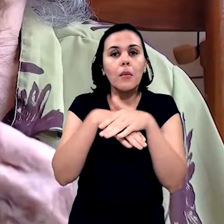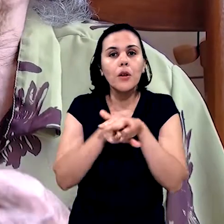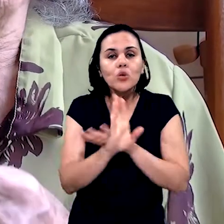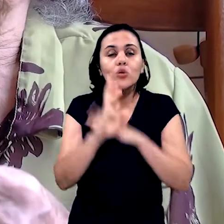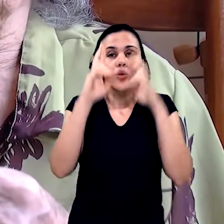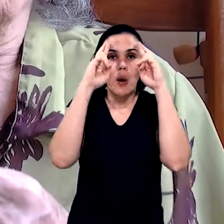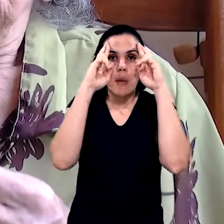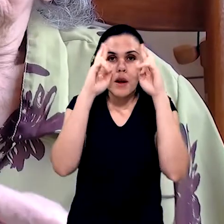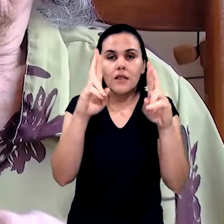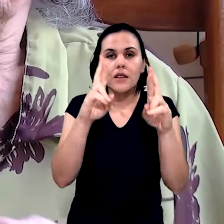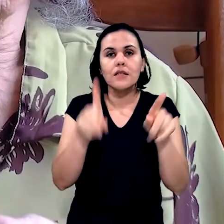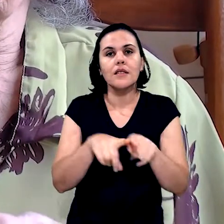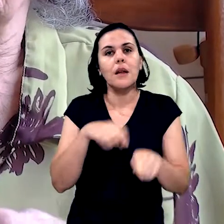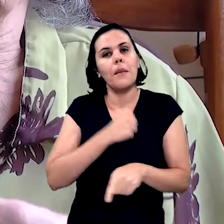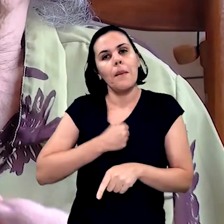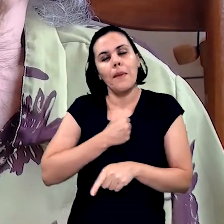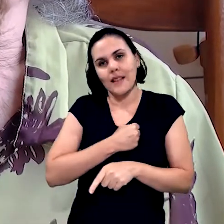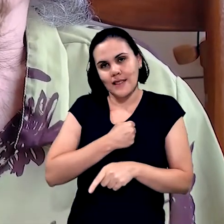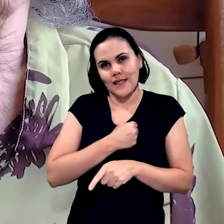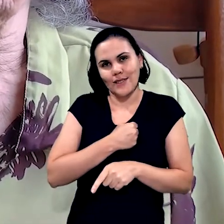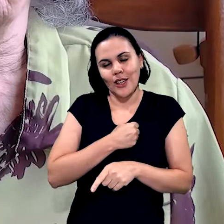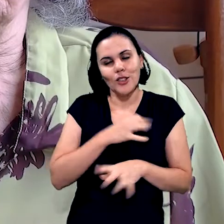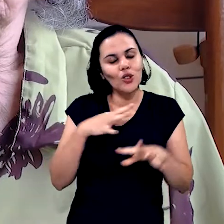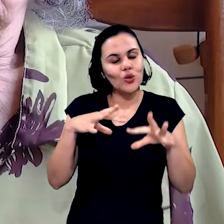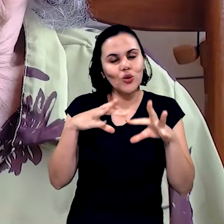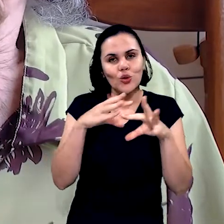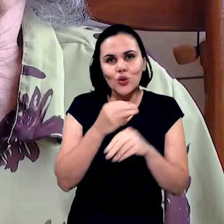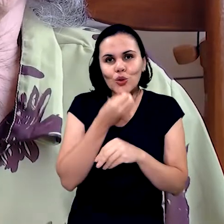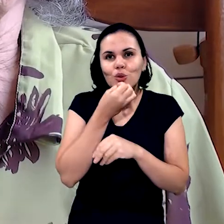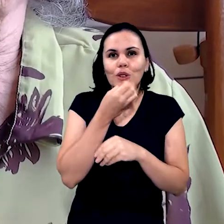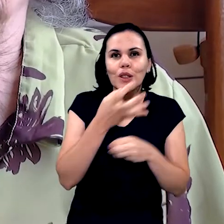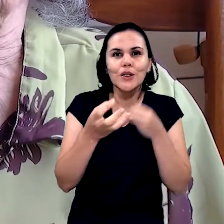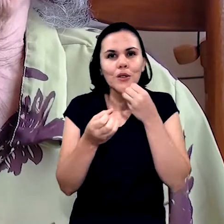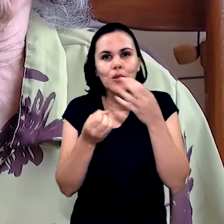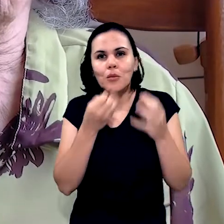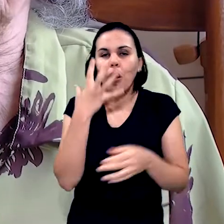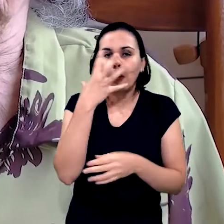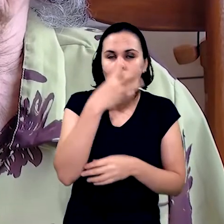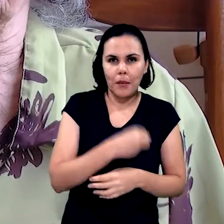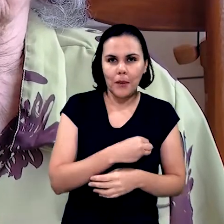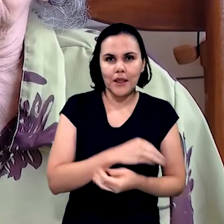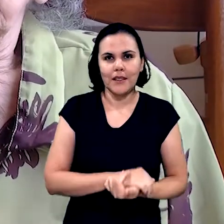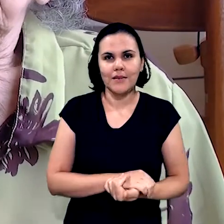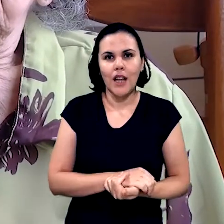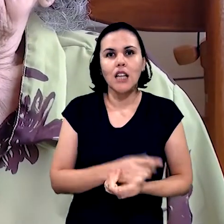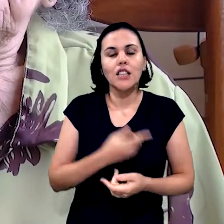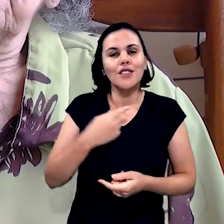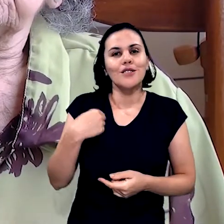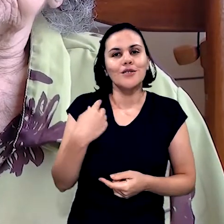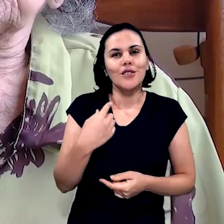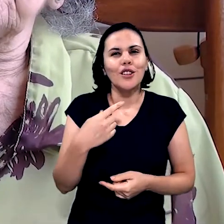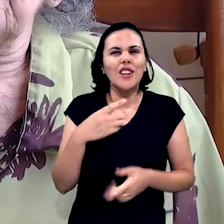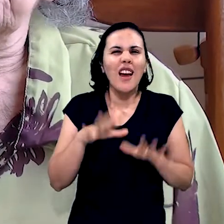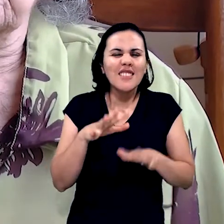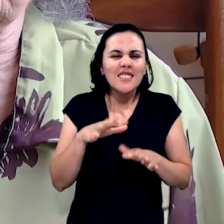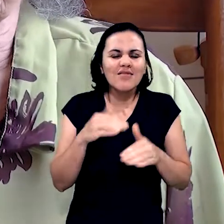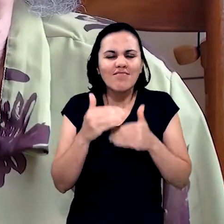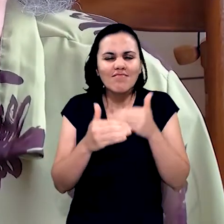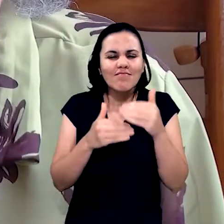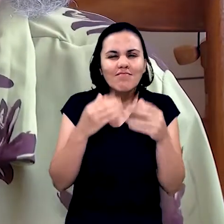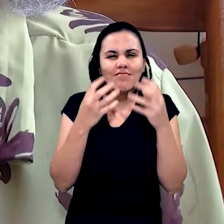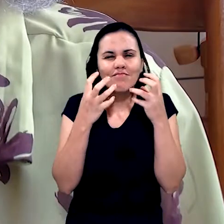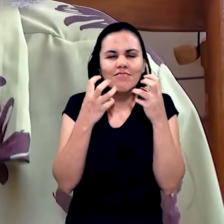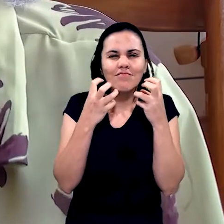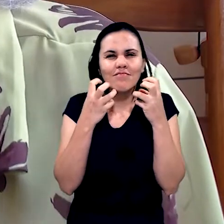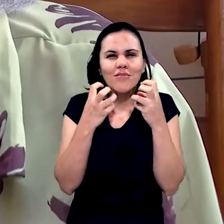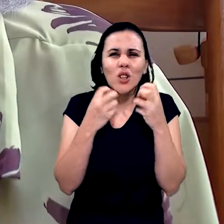pelo respeito, pela saudade, por tudo, sabe? Tudo que é de bom, tudo que é de bonito. E a gente já vai